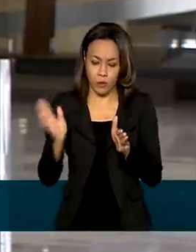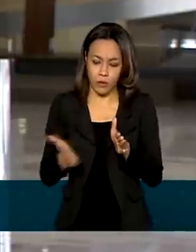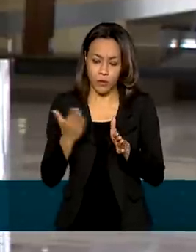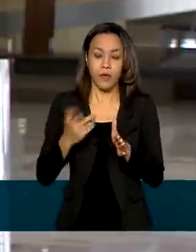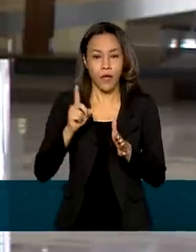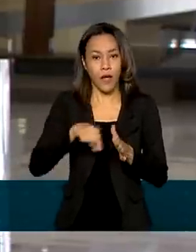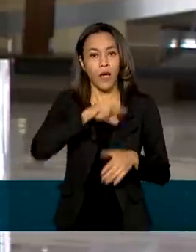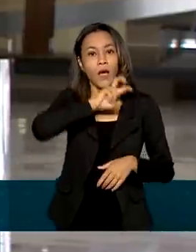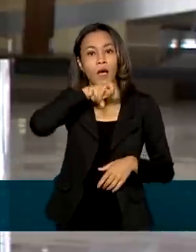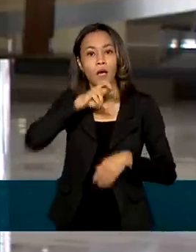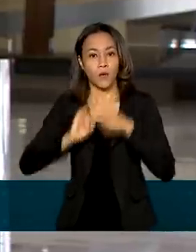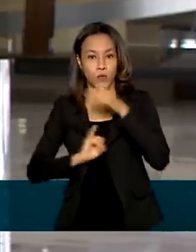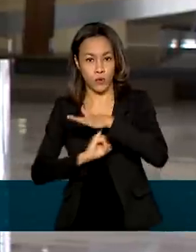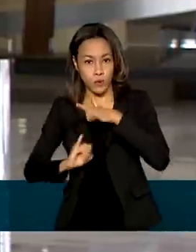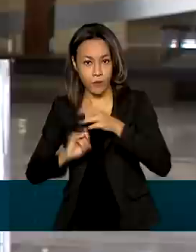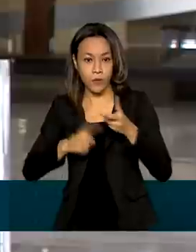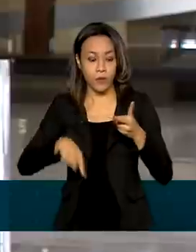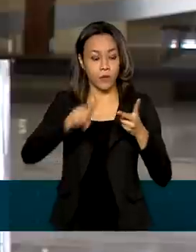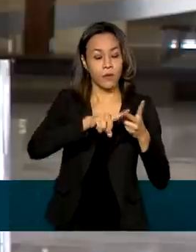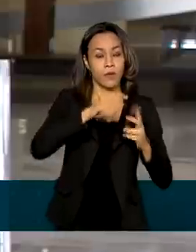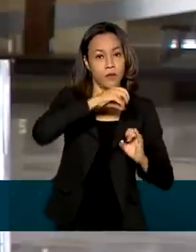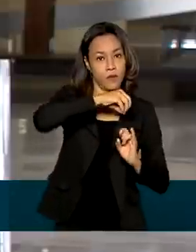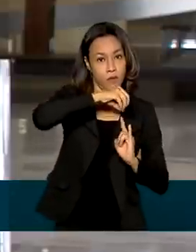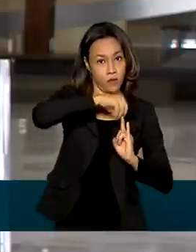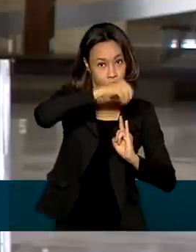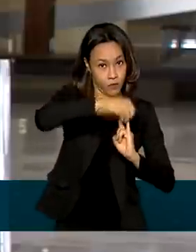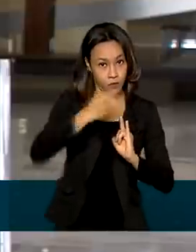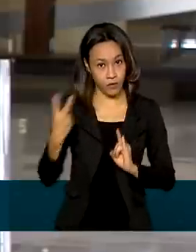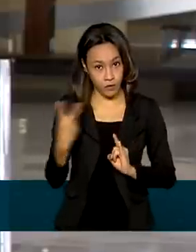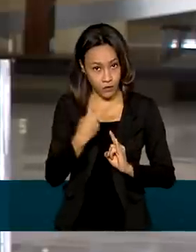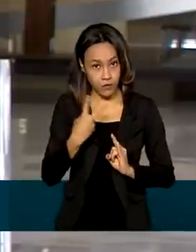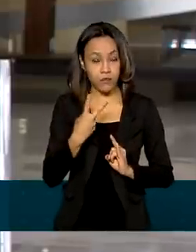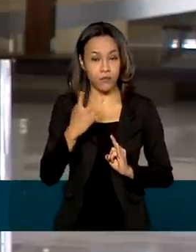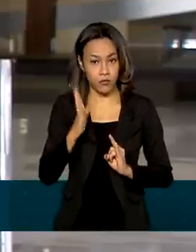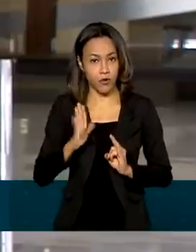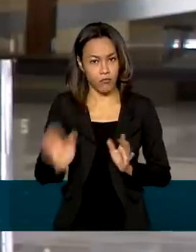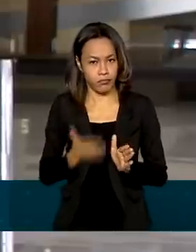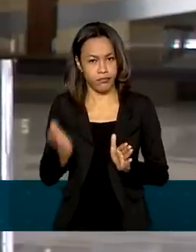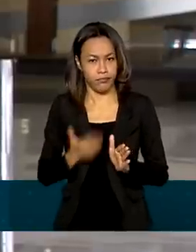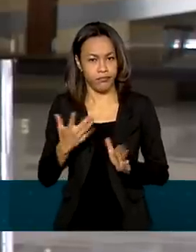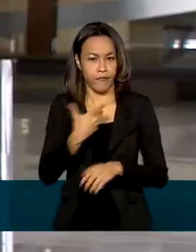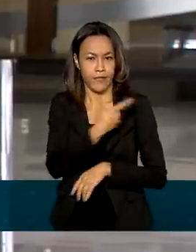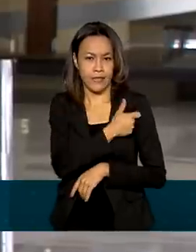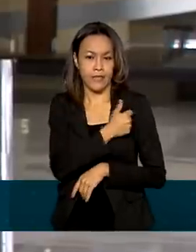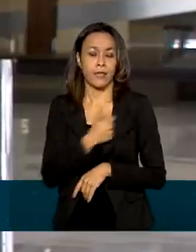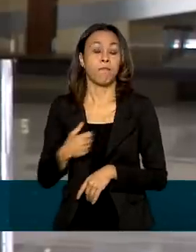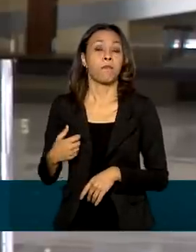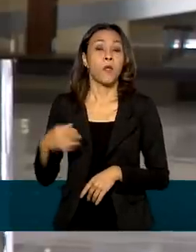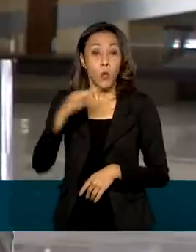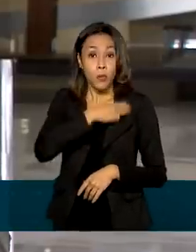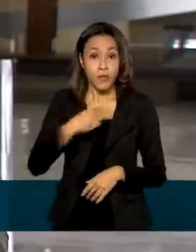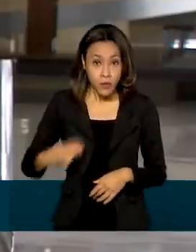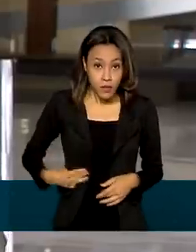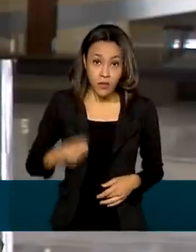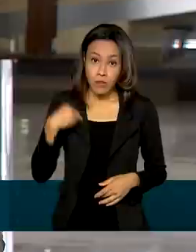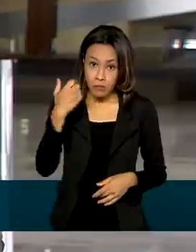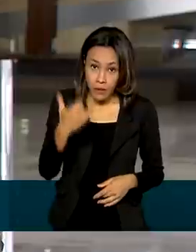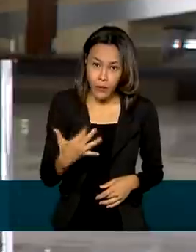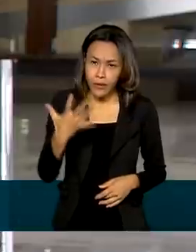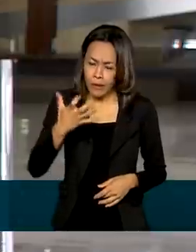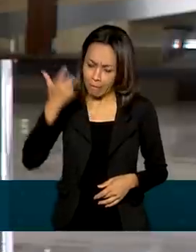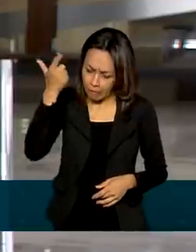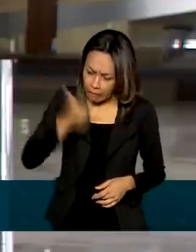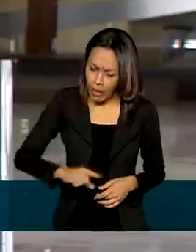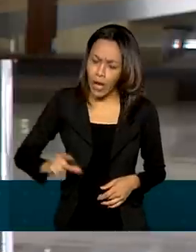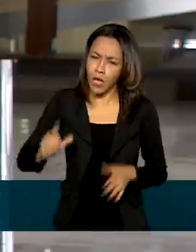o Butantan e também a Fundação Fiocruz. O ministro da Saúde, Marcelo Queiroga, ele destacou que quer aumentar a